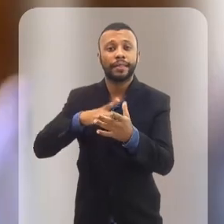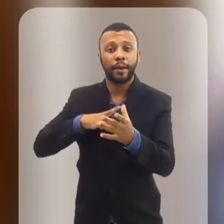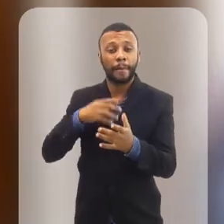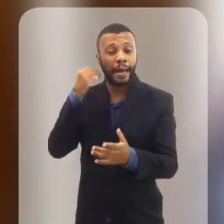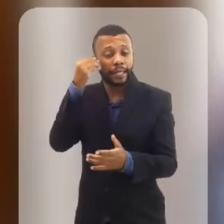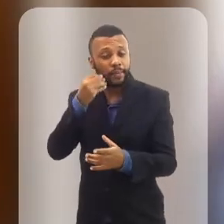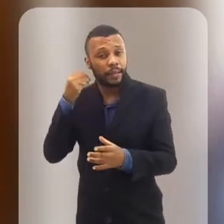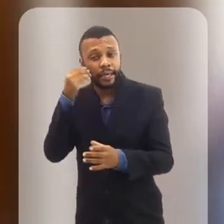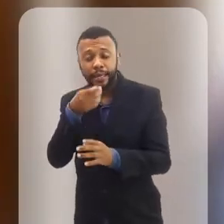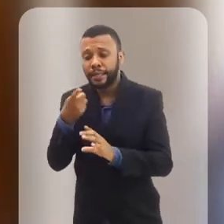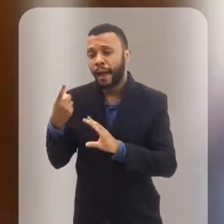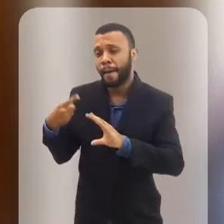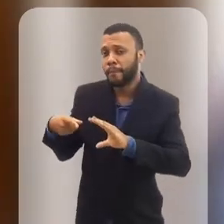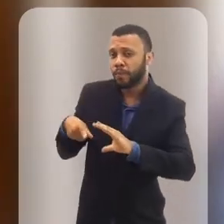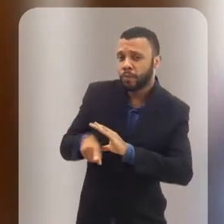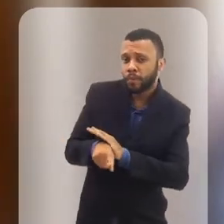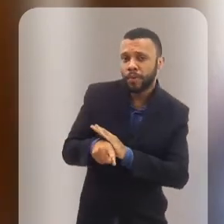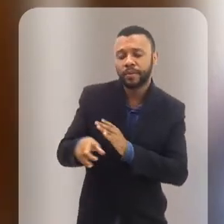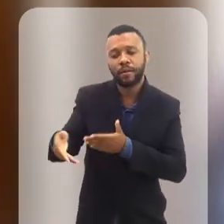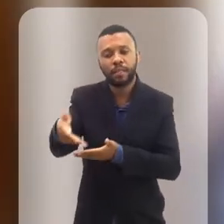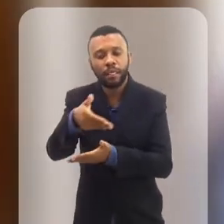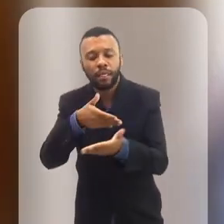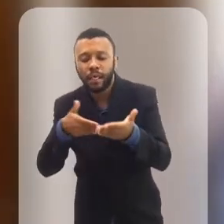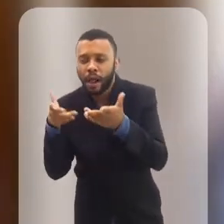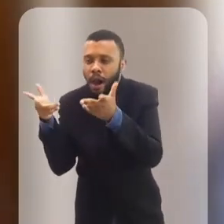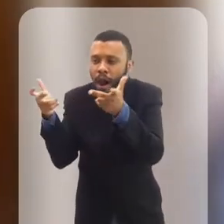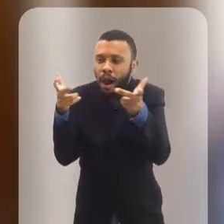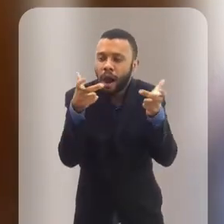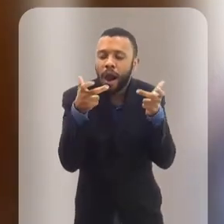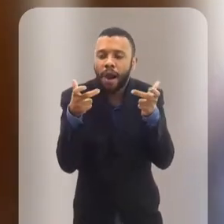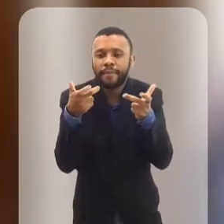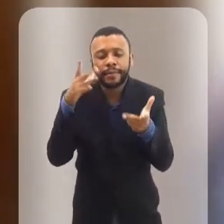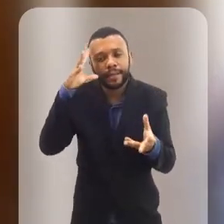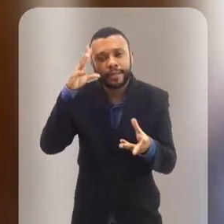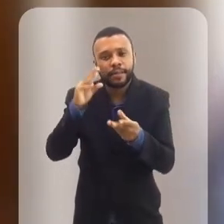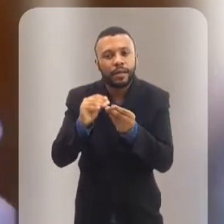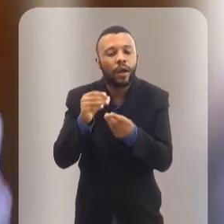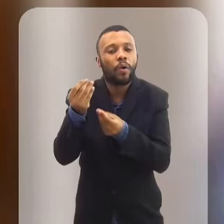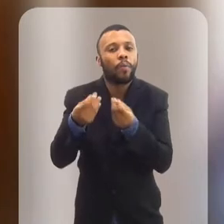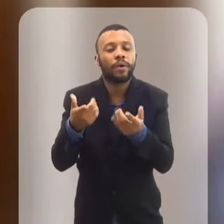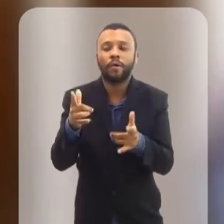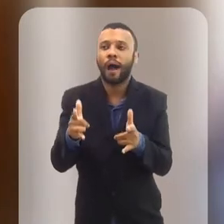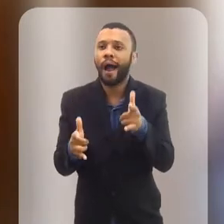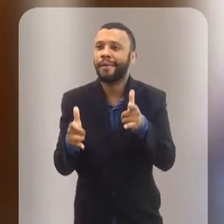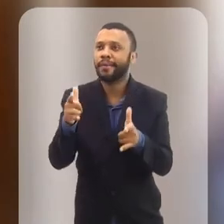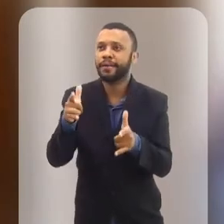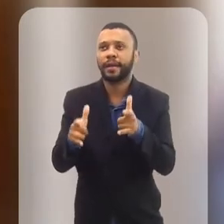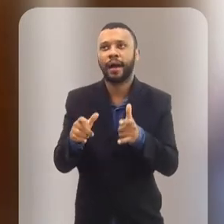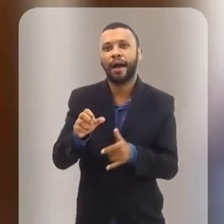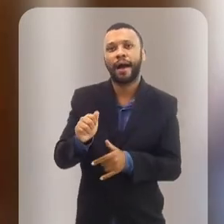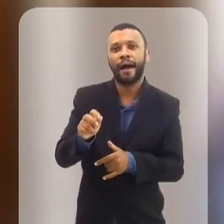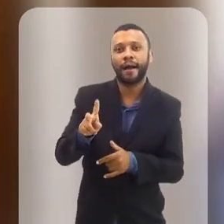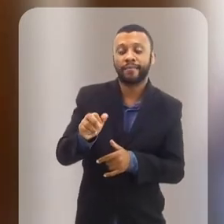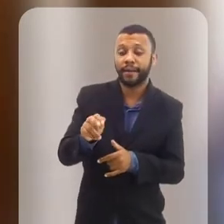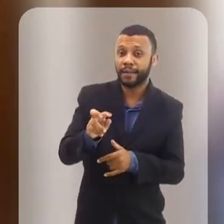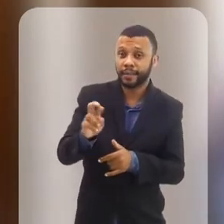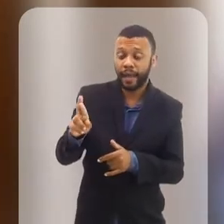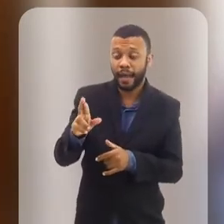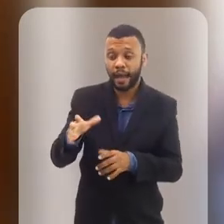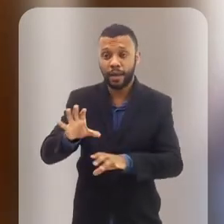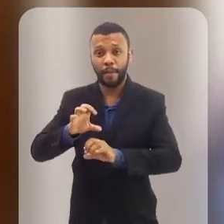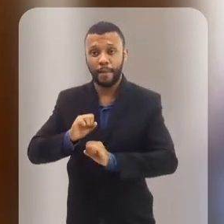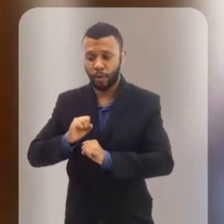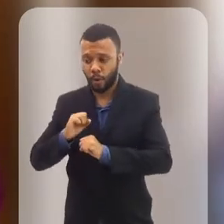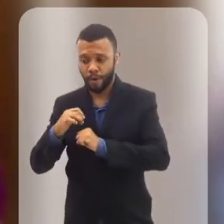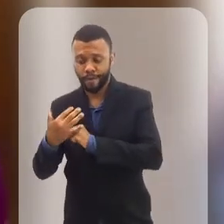muito imersiva e você poder levar essas pessoas para entender como é que seu avatar estaria com Covid e